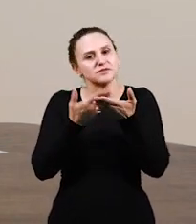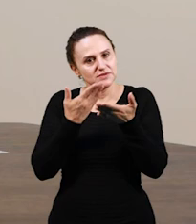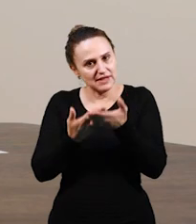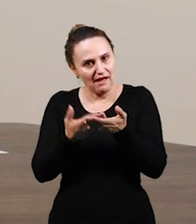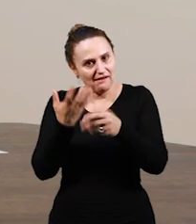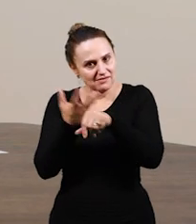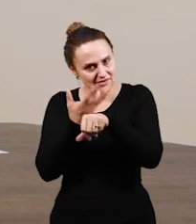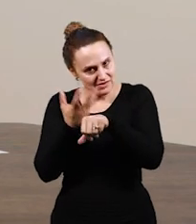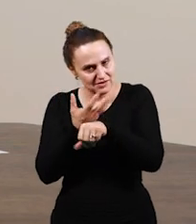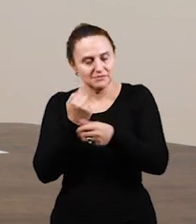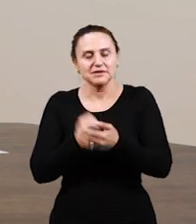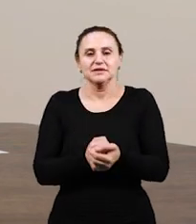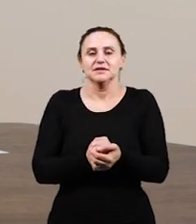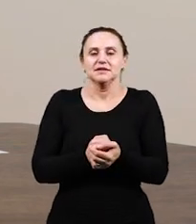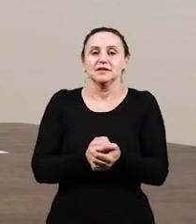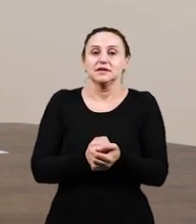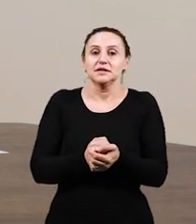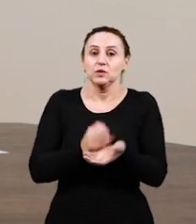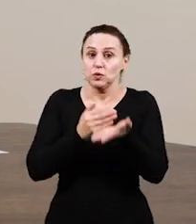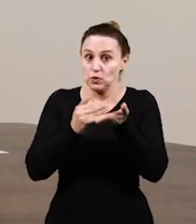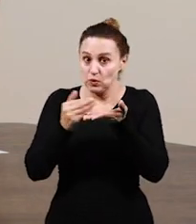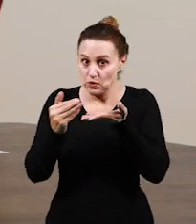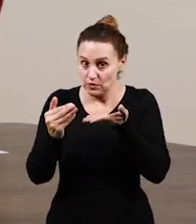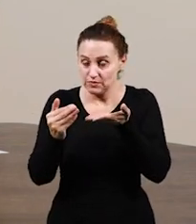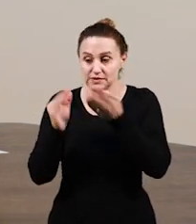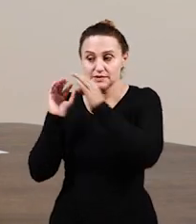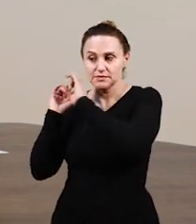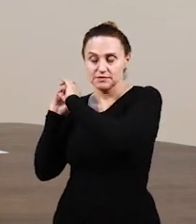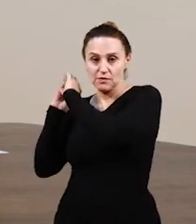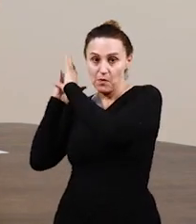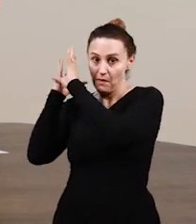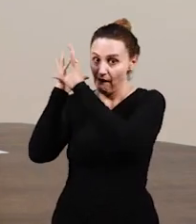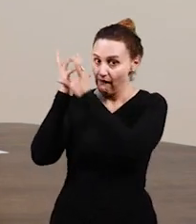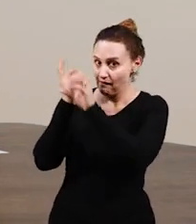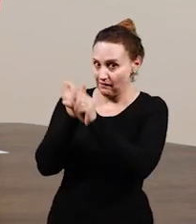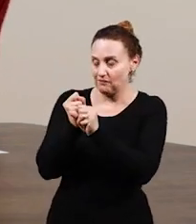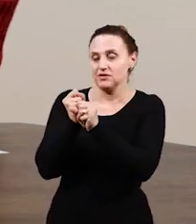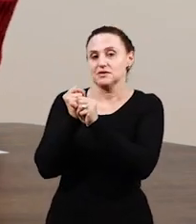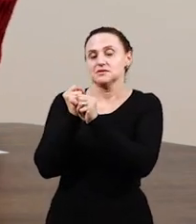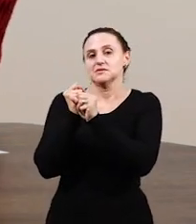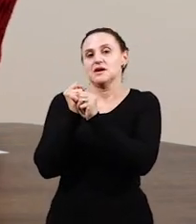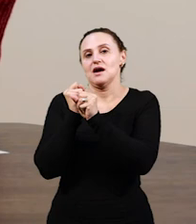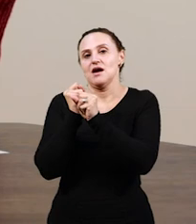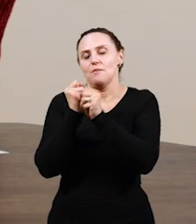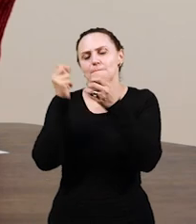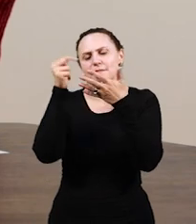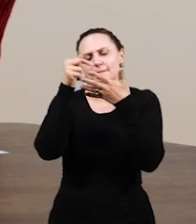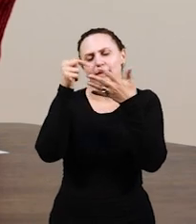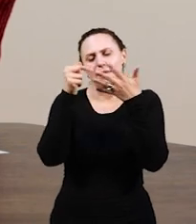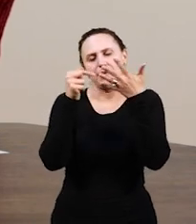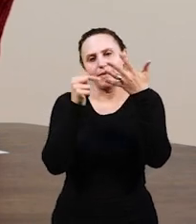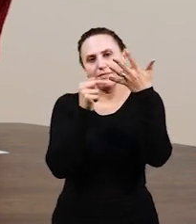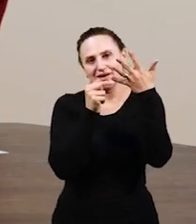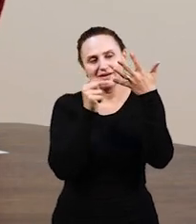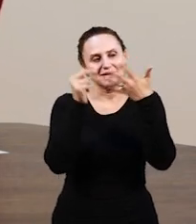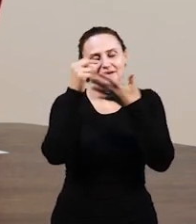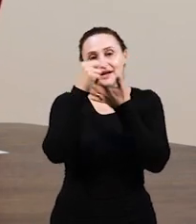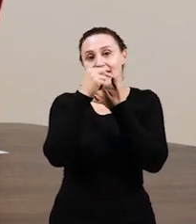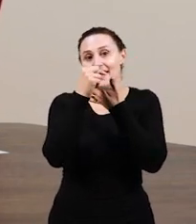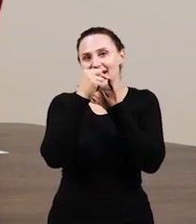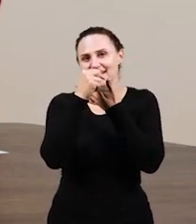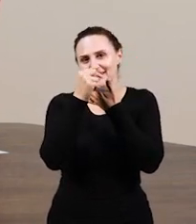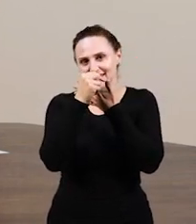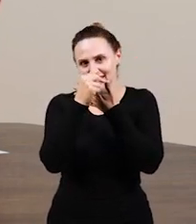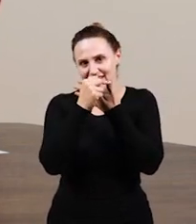nessa disciplina então começamos com a revisão só retomando né com a revisão das dicotomias saussurianas né